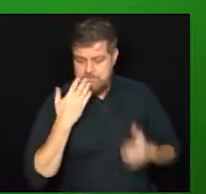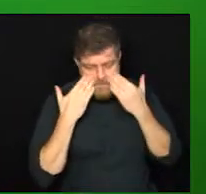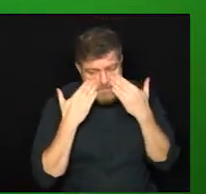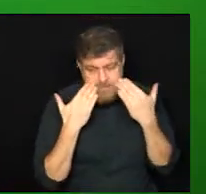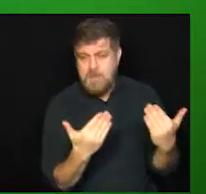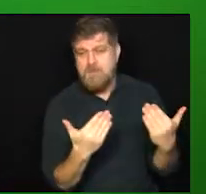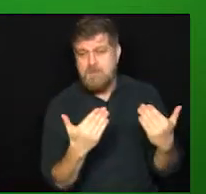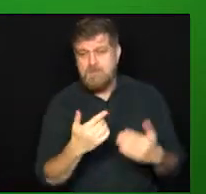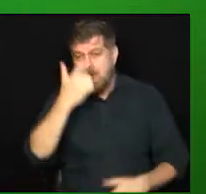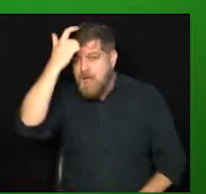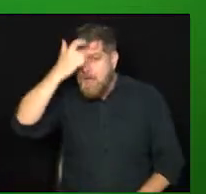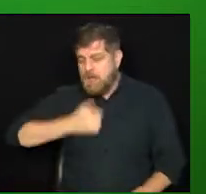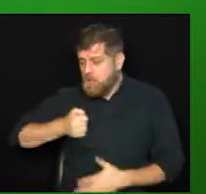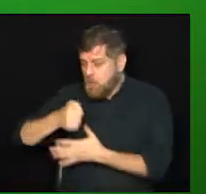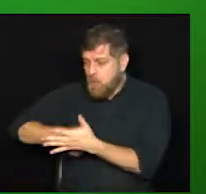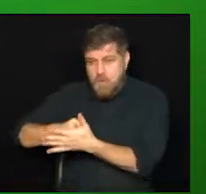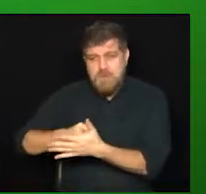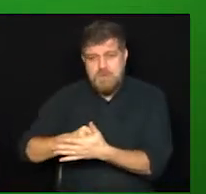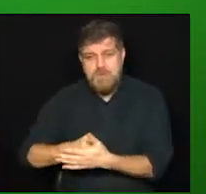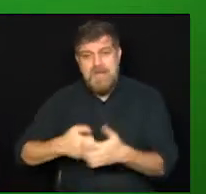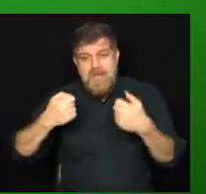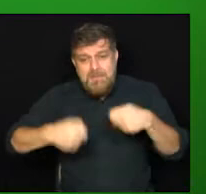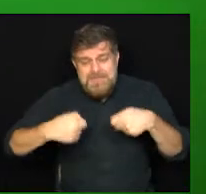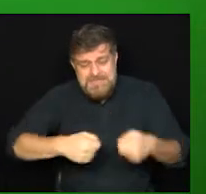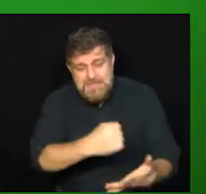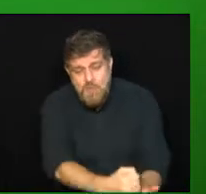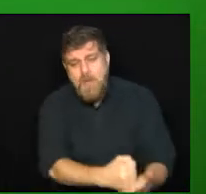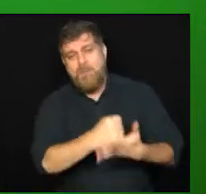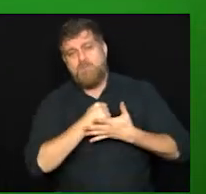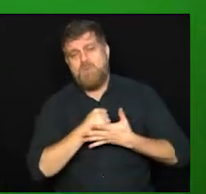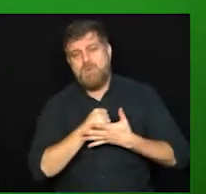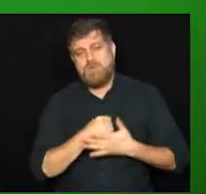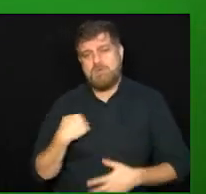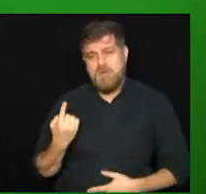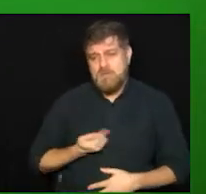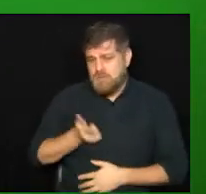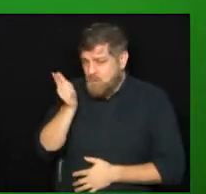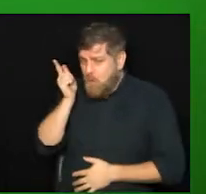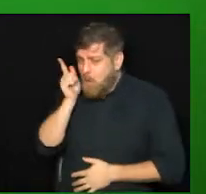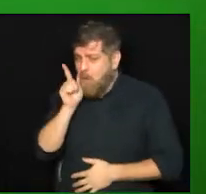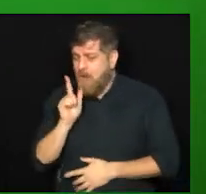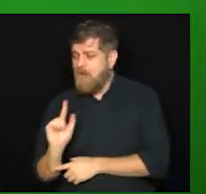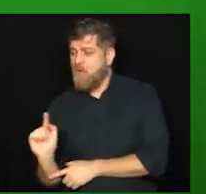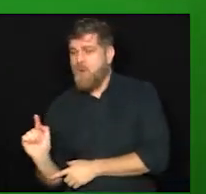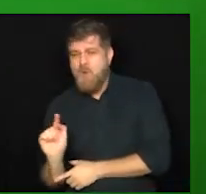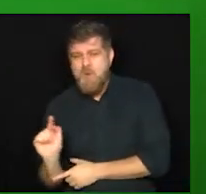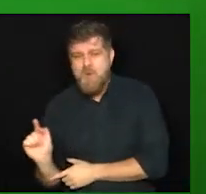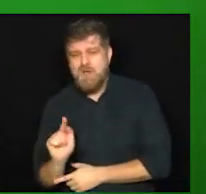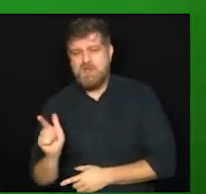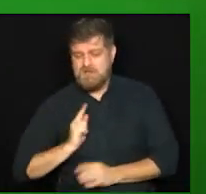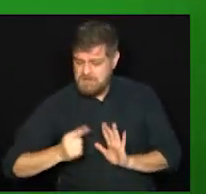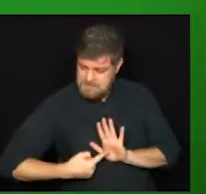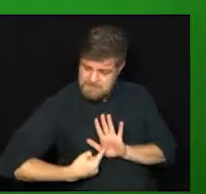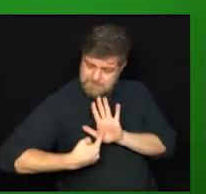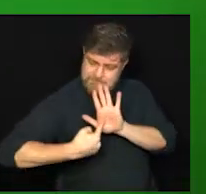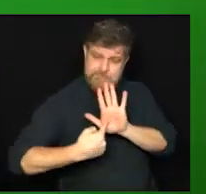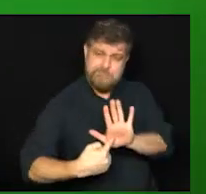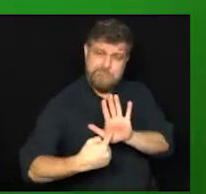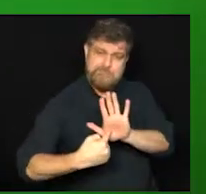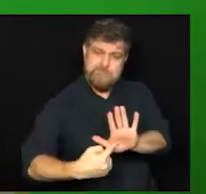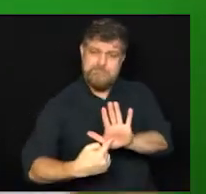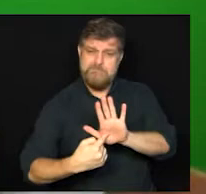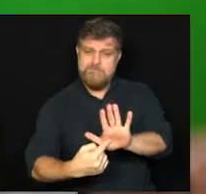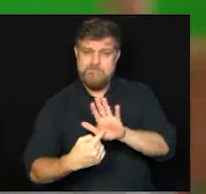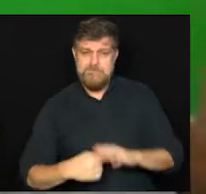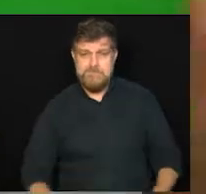eu defendo. Precisamos desse apoio para que a gente possa mostrar